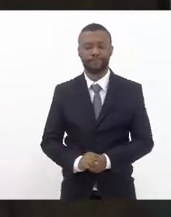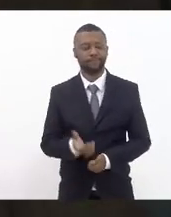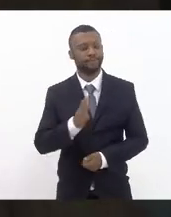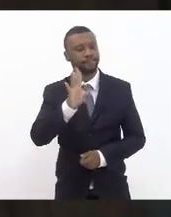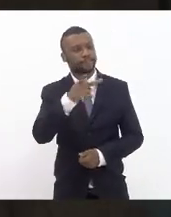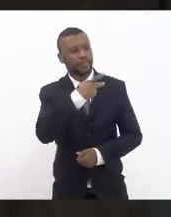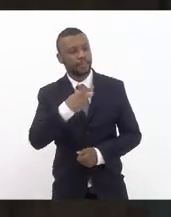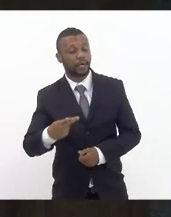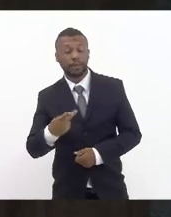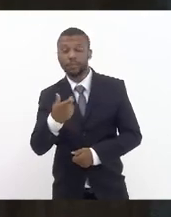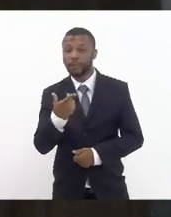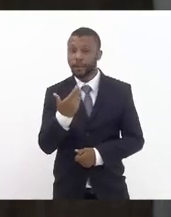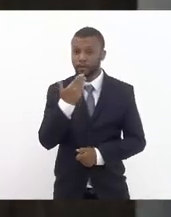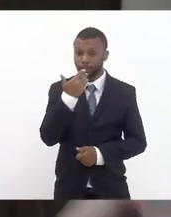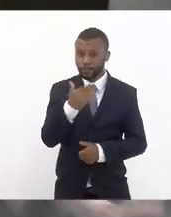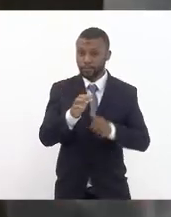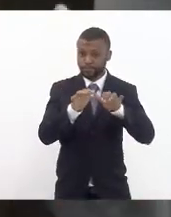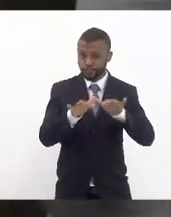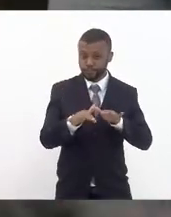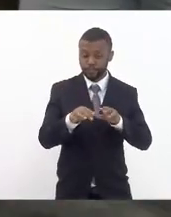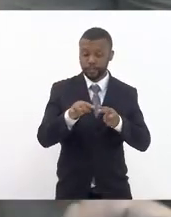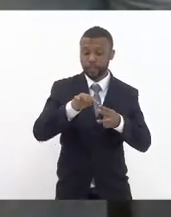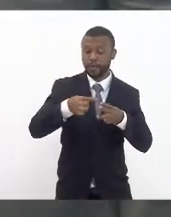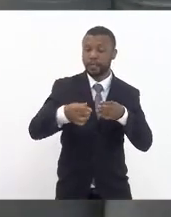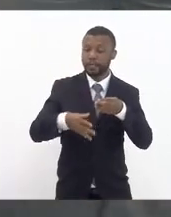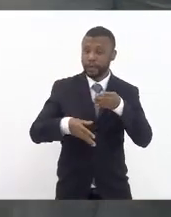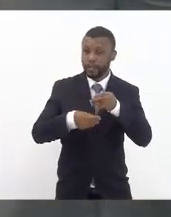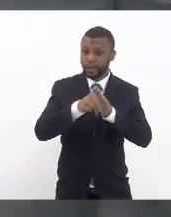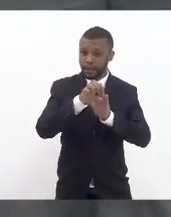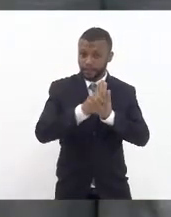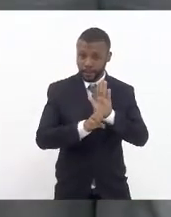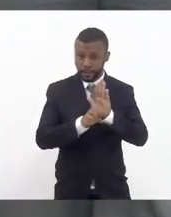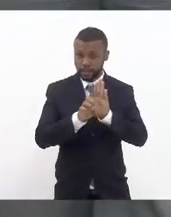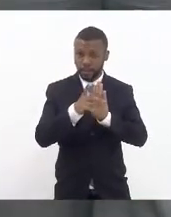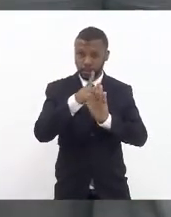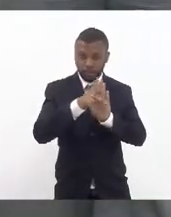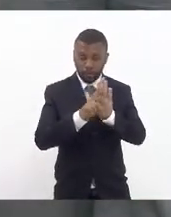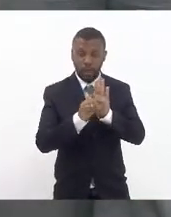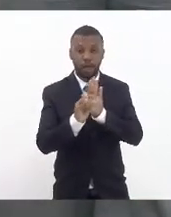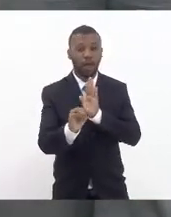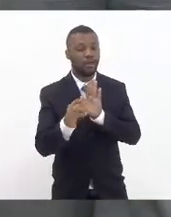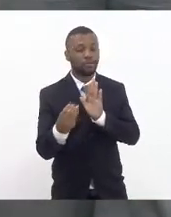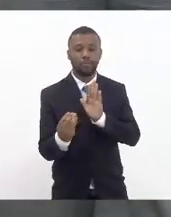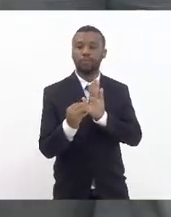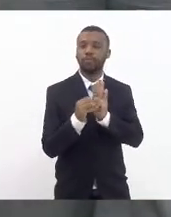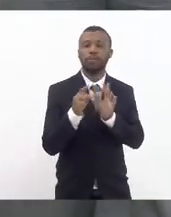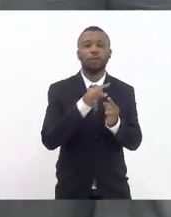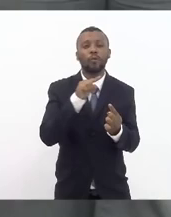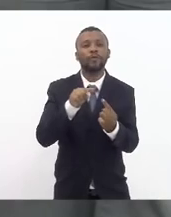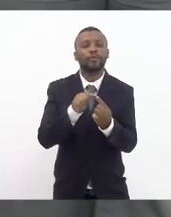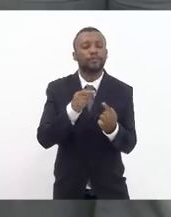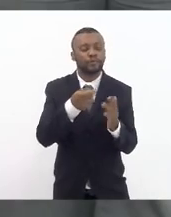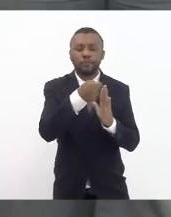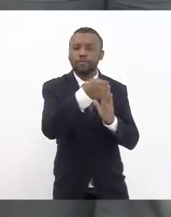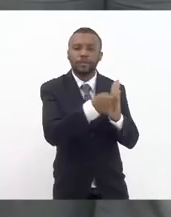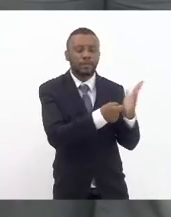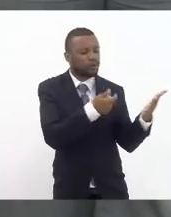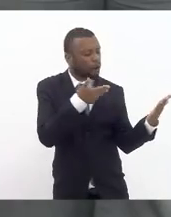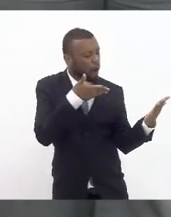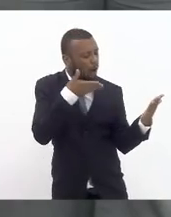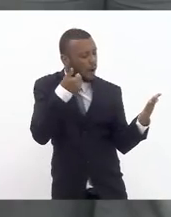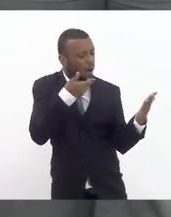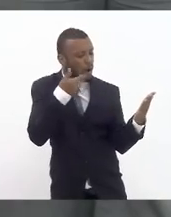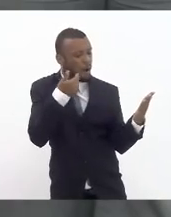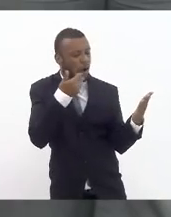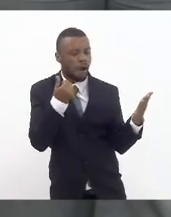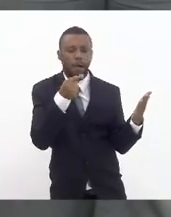produzi três emendas a esse projeto de lei no sentido de aprimorar.